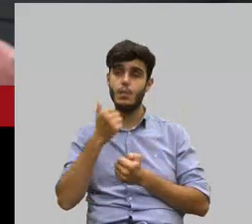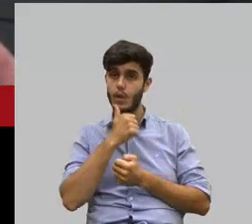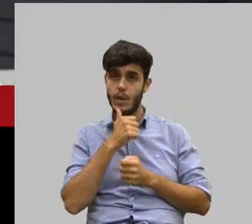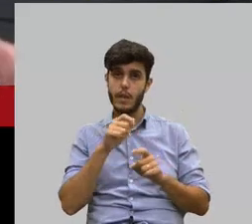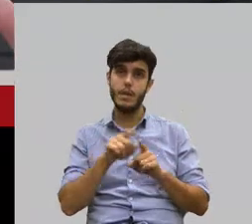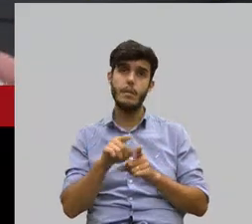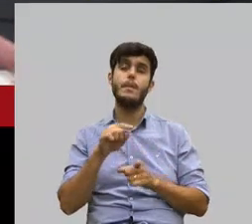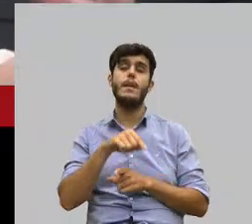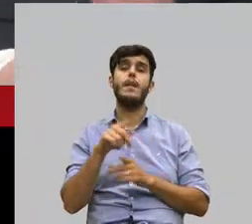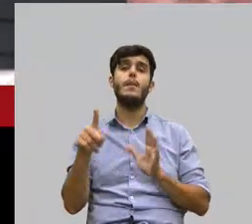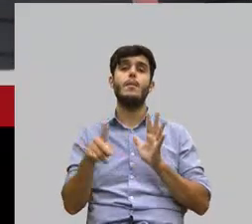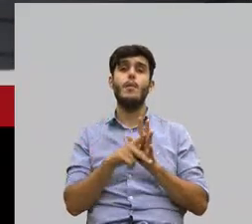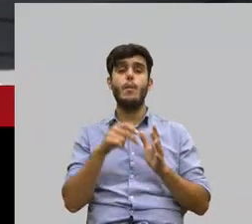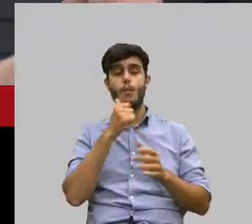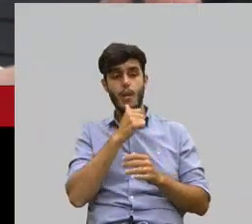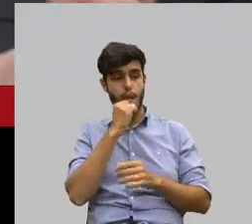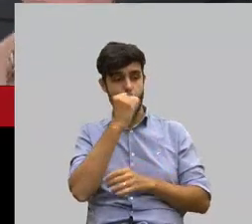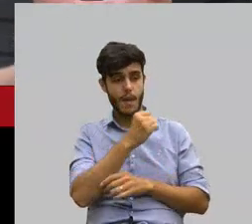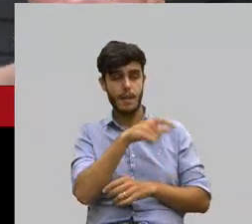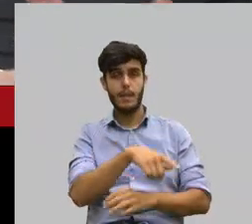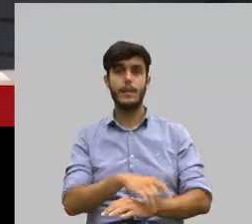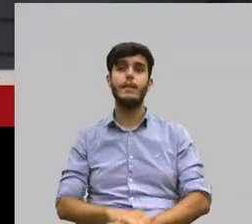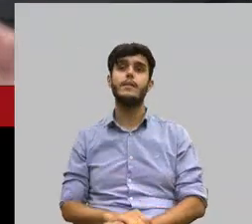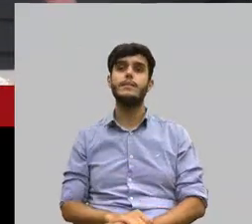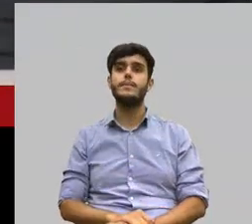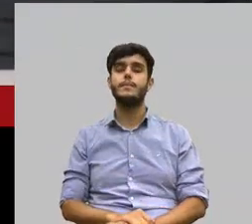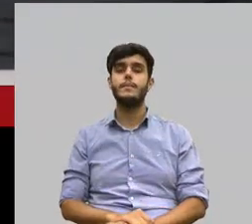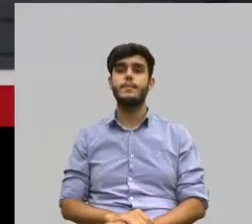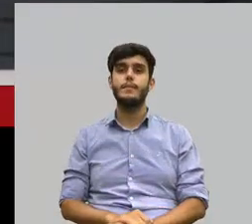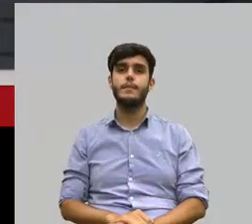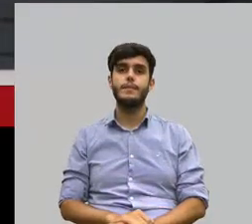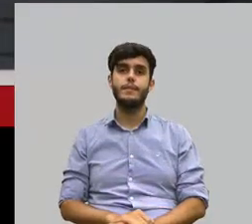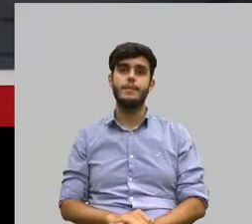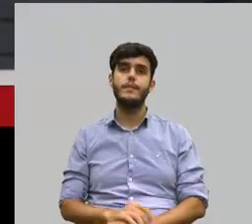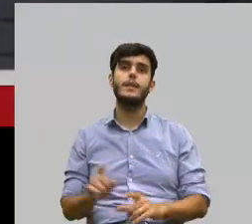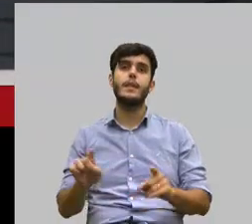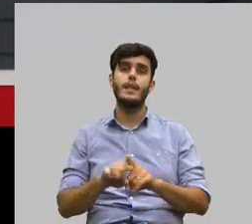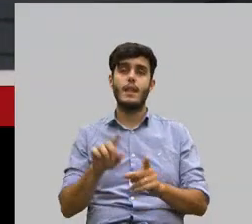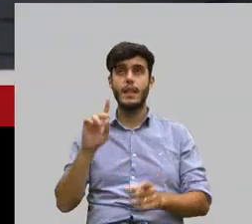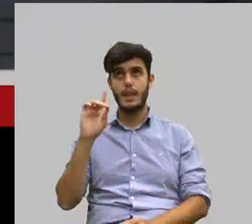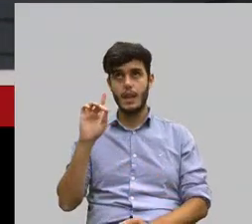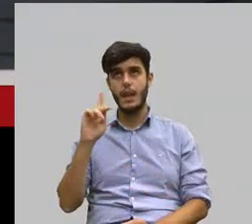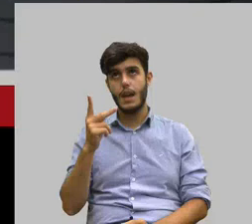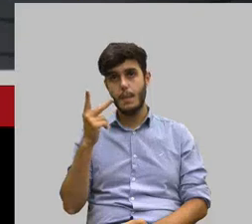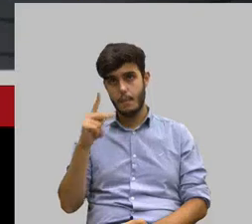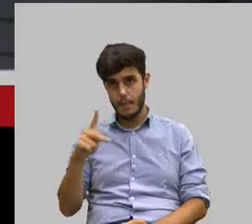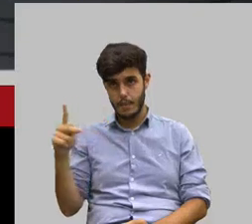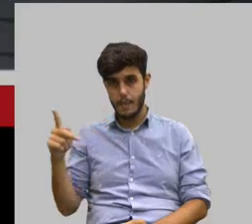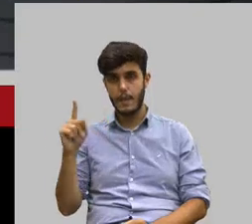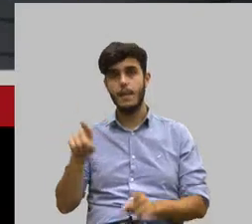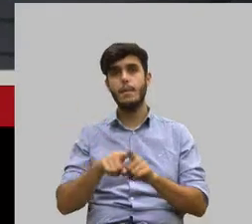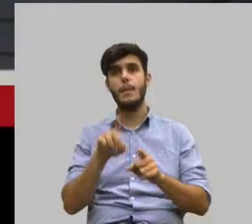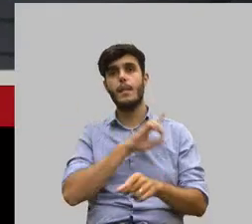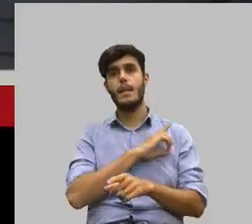feminicídio tanto do nosso núcleo no âmbito da hpp quanto as delegacias de homicídio em todos os